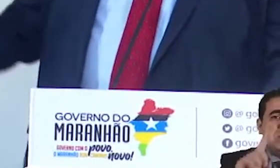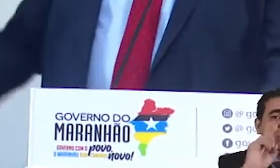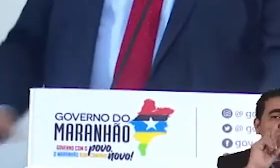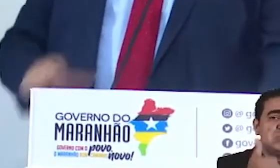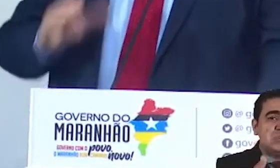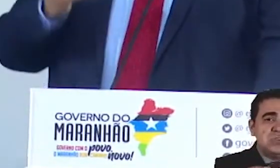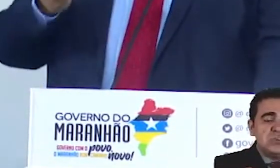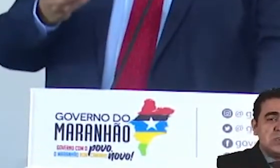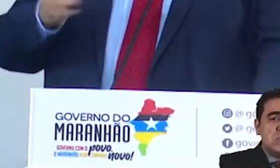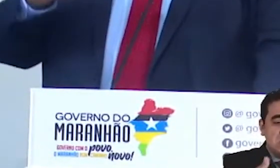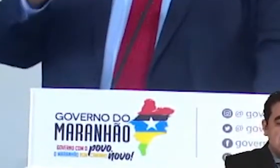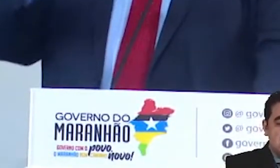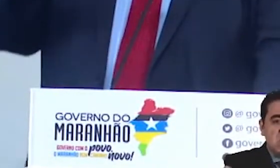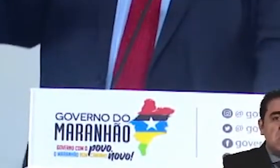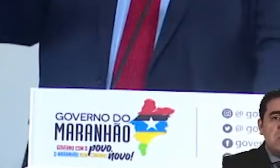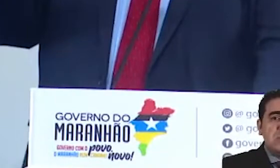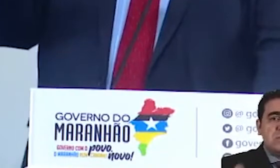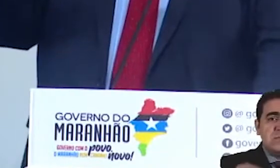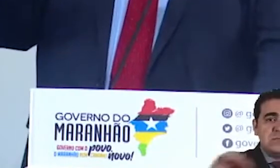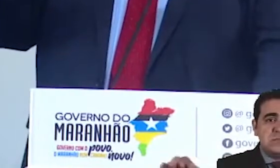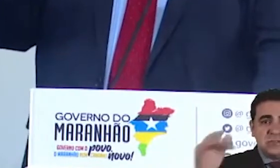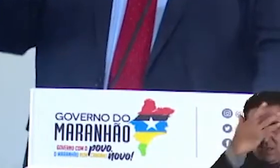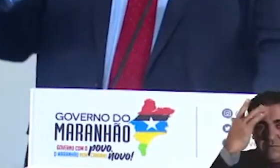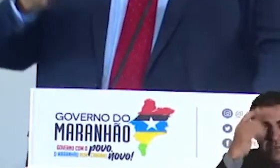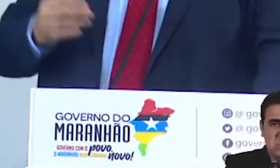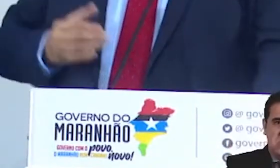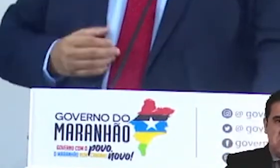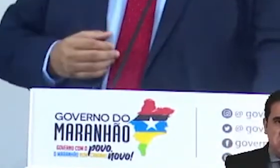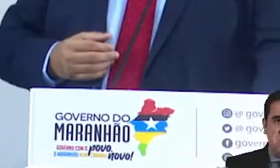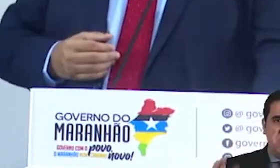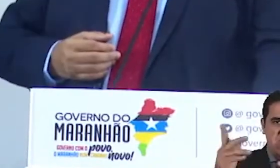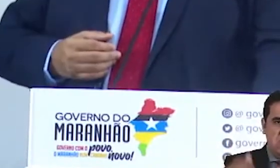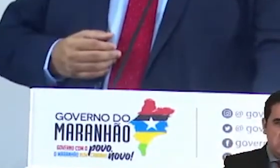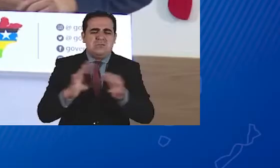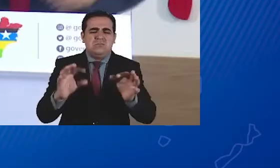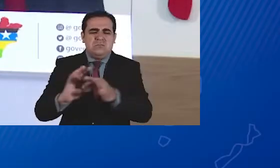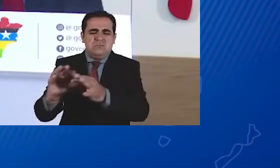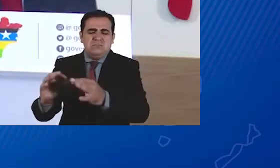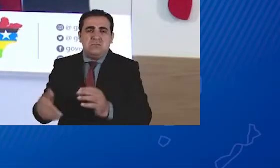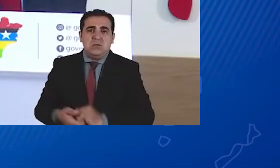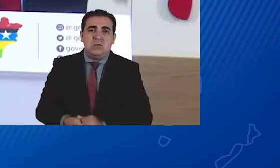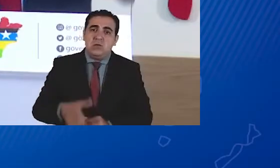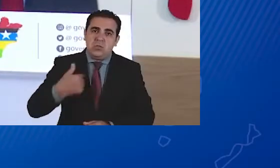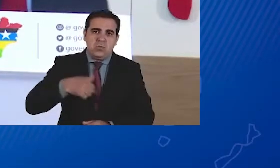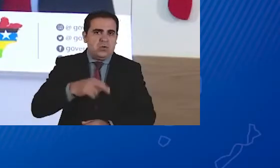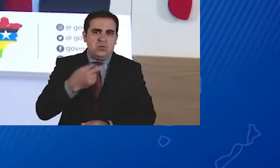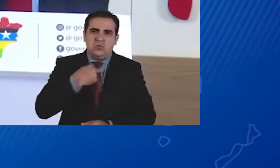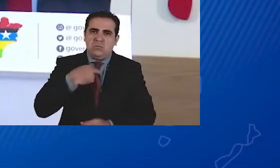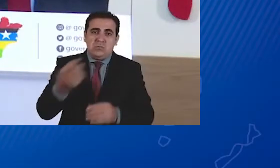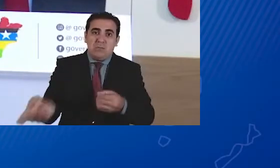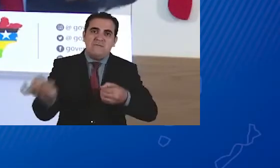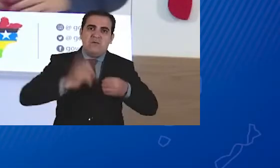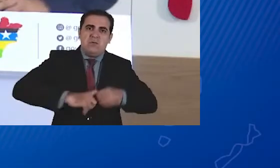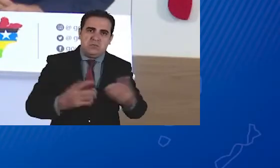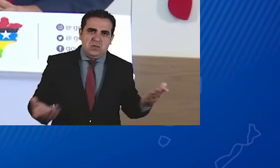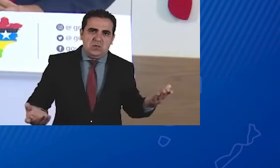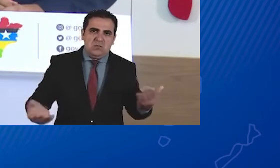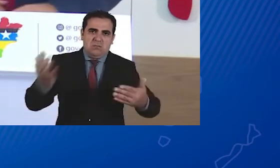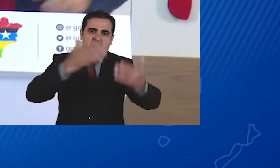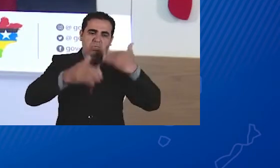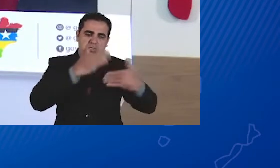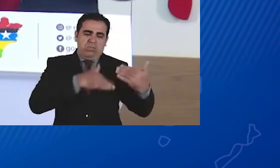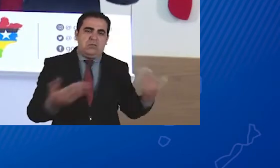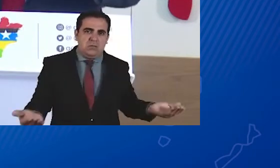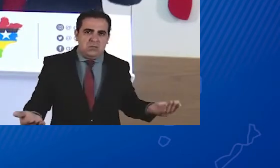pessoas do grupo de risco continuam afastados do setor público e privado não podemos ter retrocessos